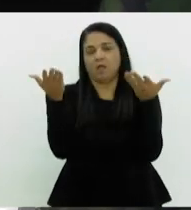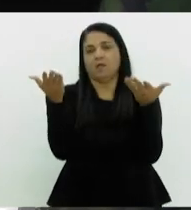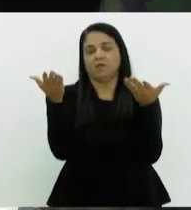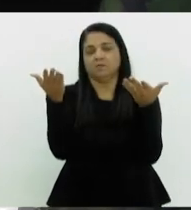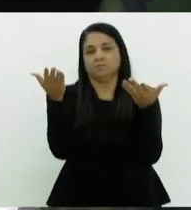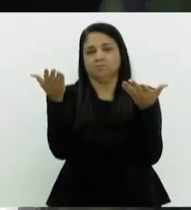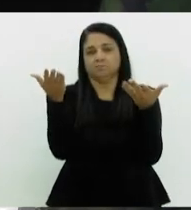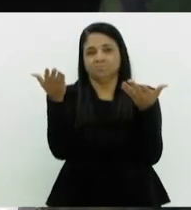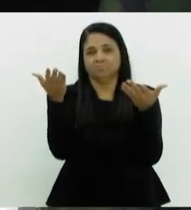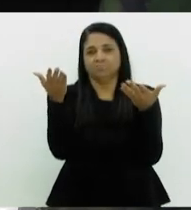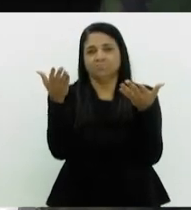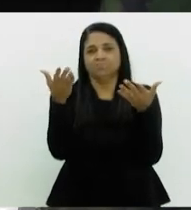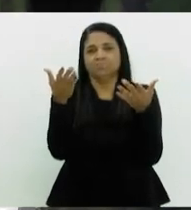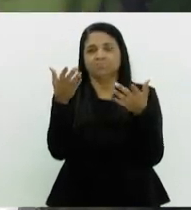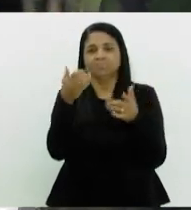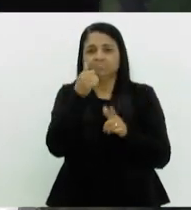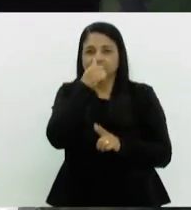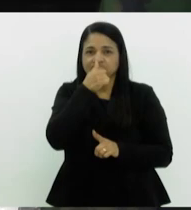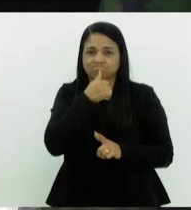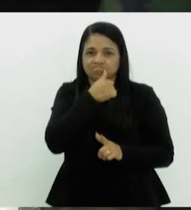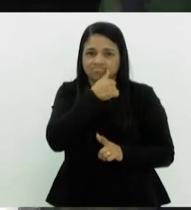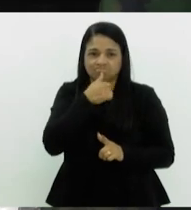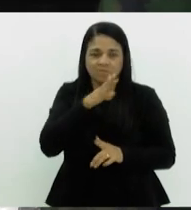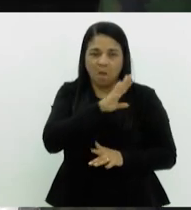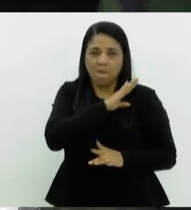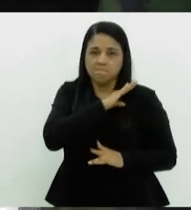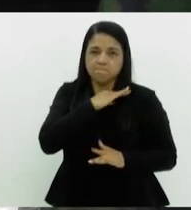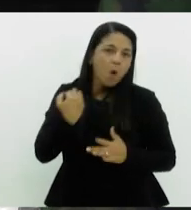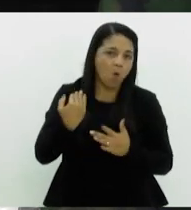ter sido sacrificado pelo nosso país,